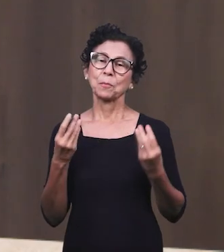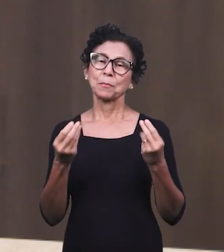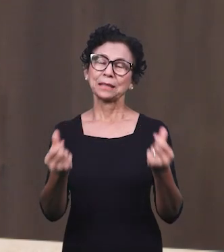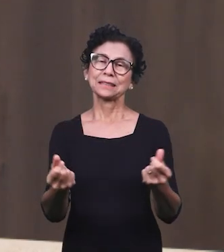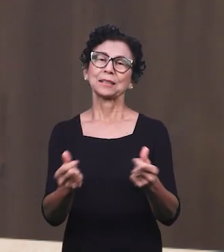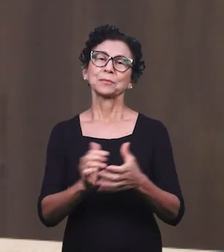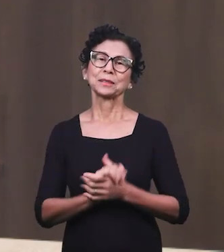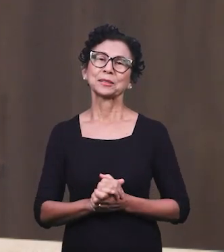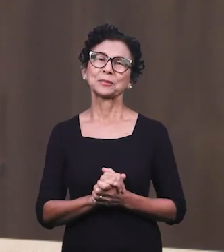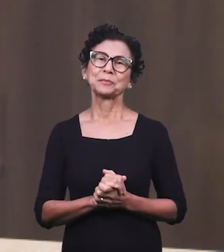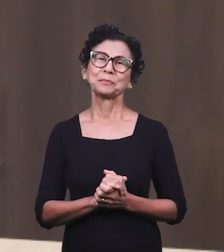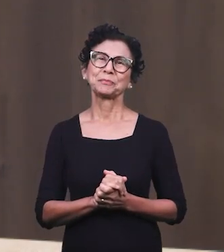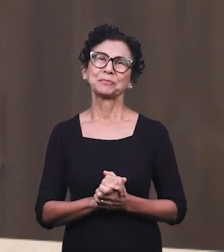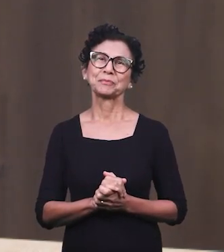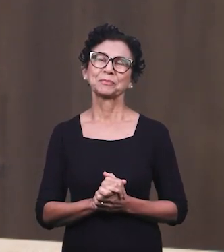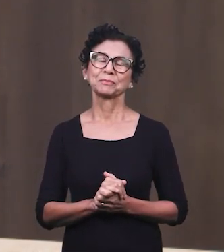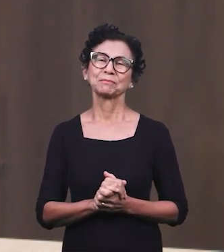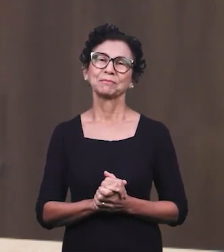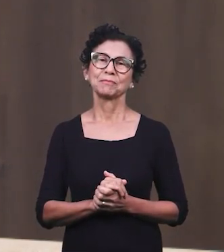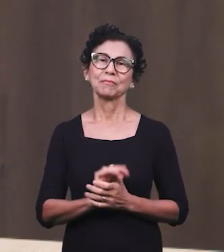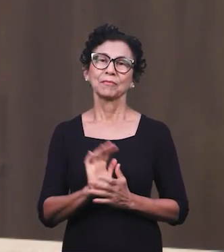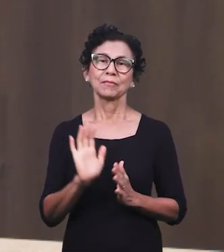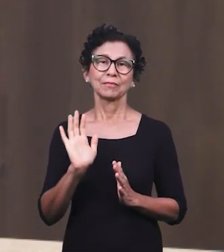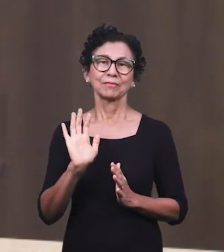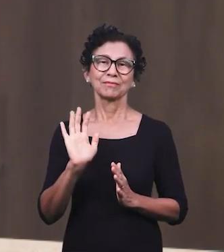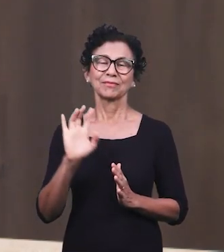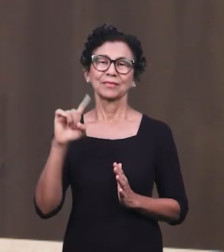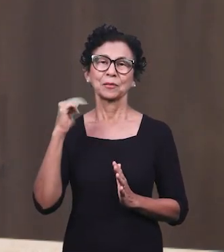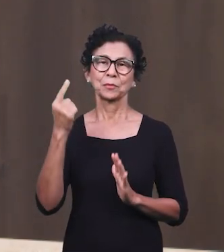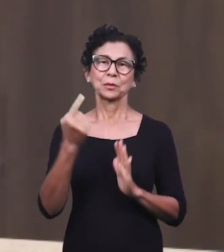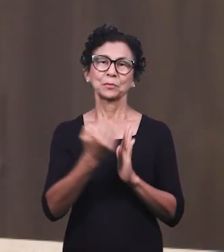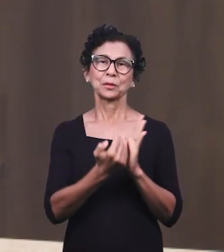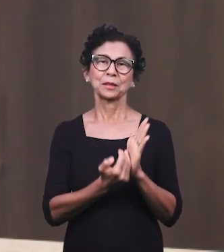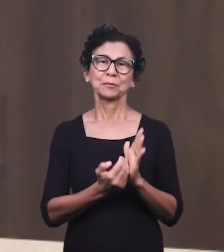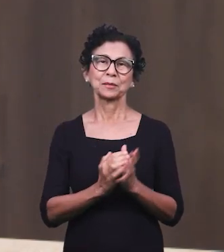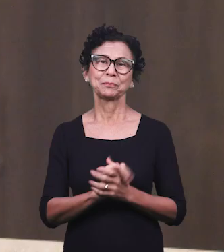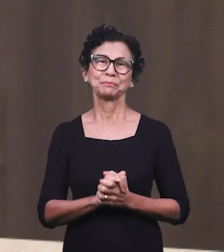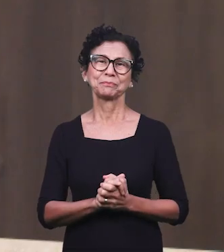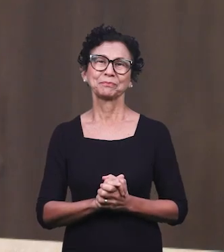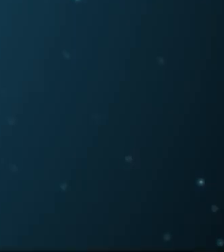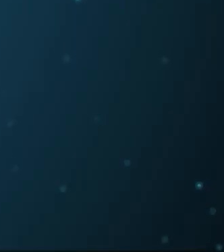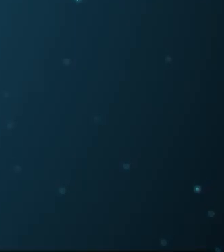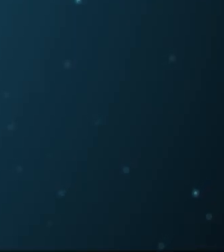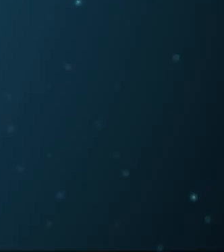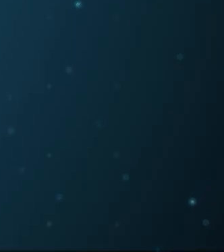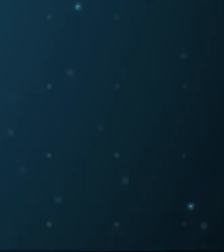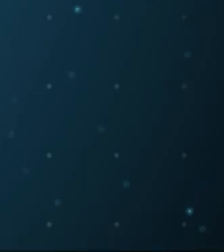nós merecemos. Nós te esperamos no próximo programa. Contamos com você.